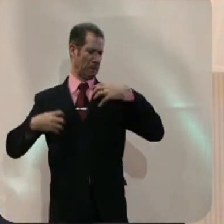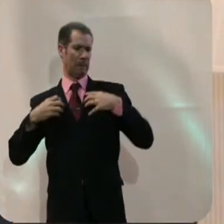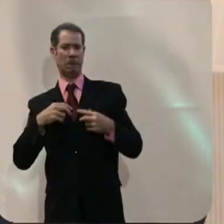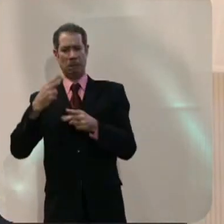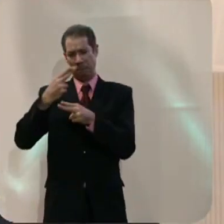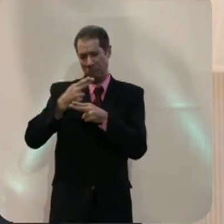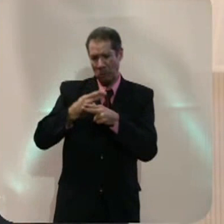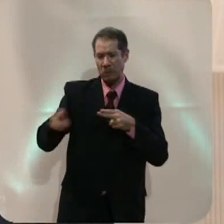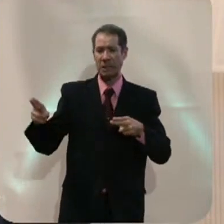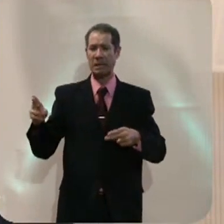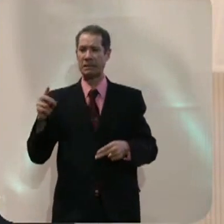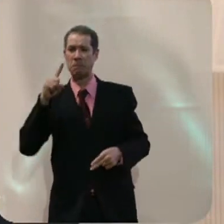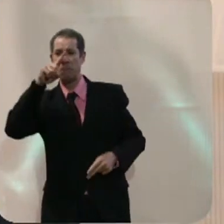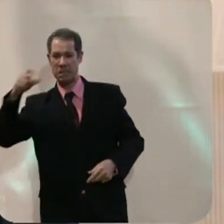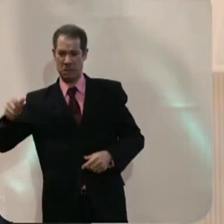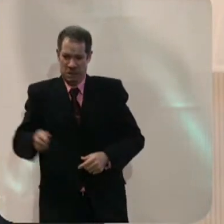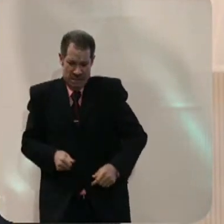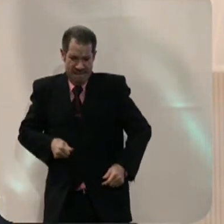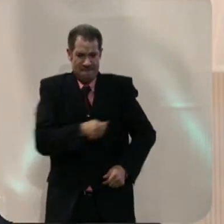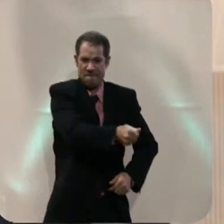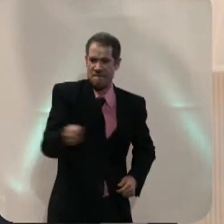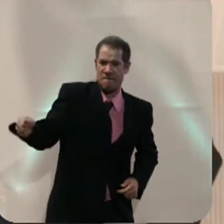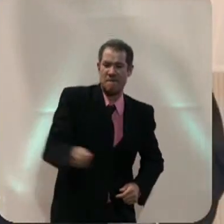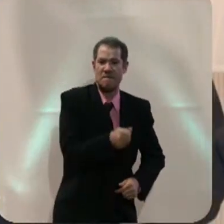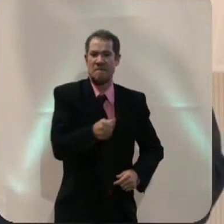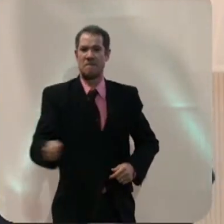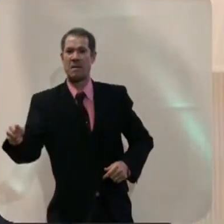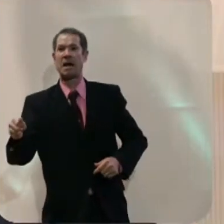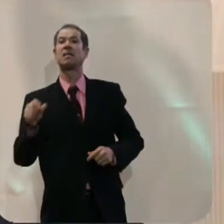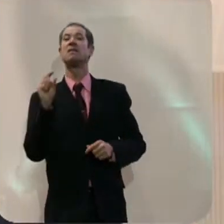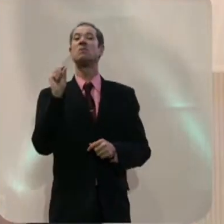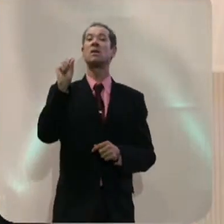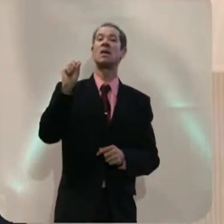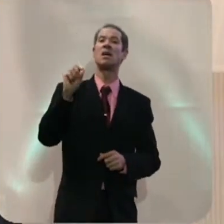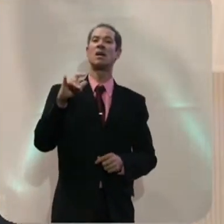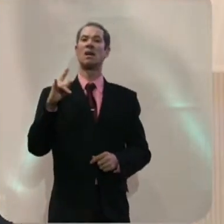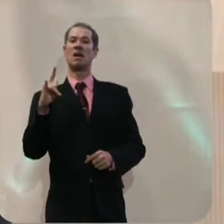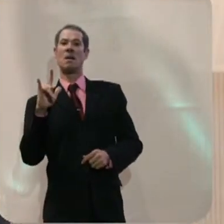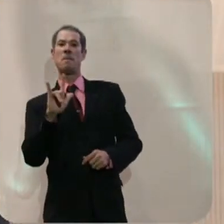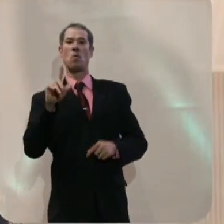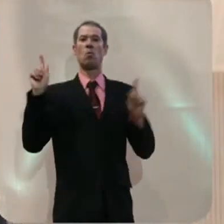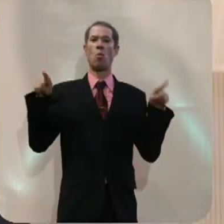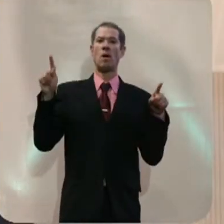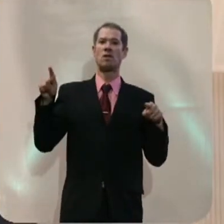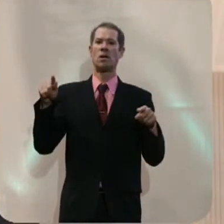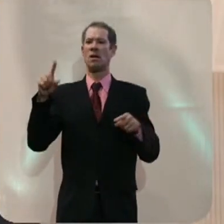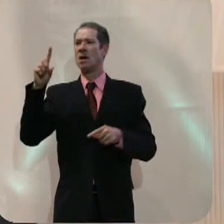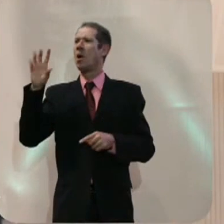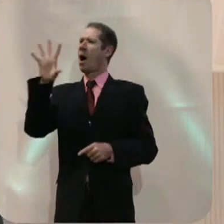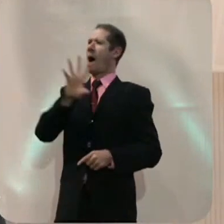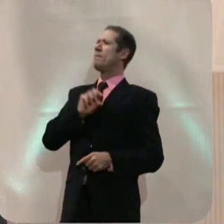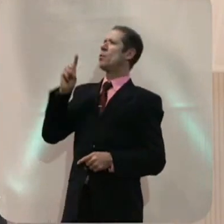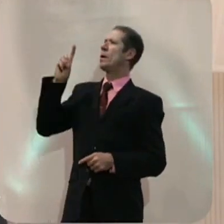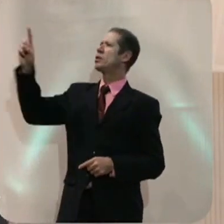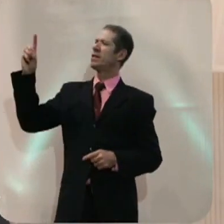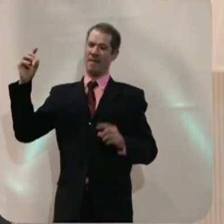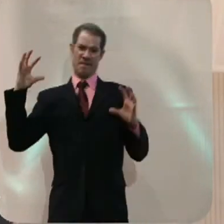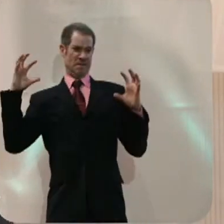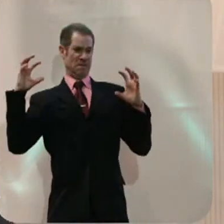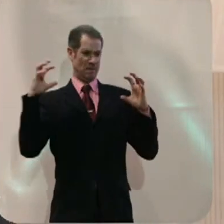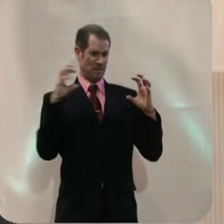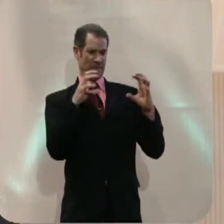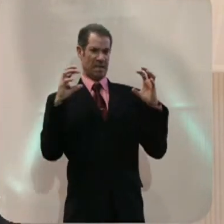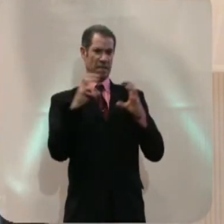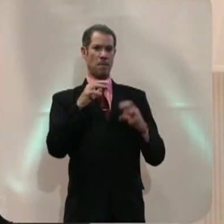ou o perigo, ou a espada? Como está escrito: por amor de ti enfrentamos a morte todos os dias, somos considerados